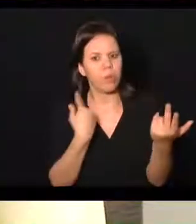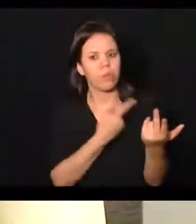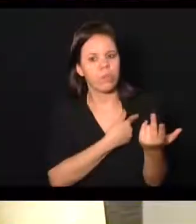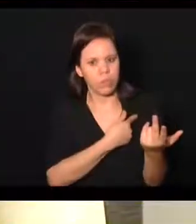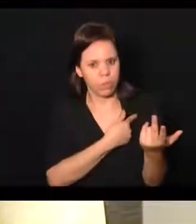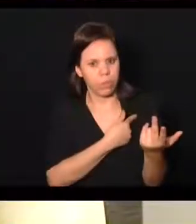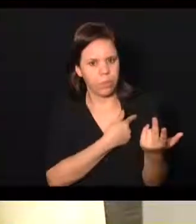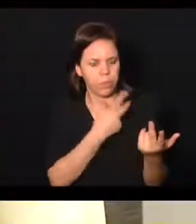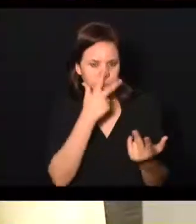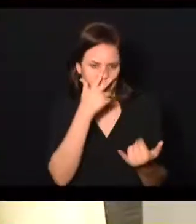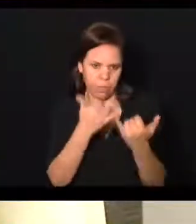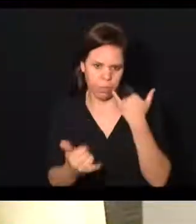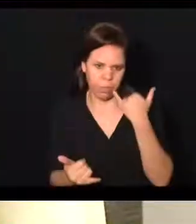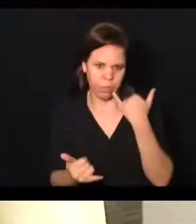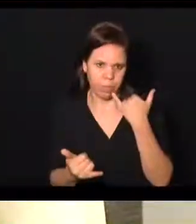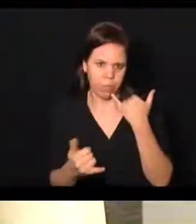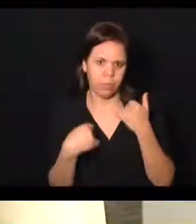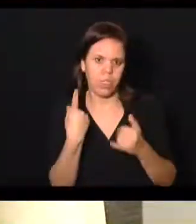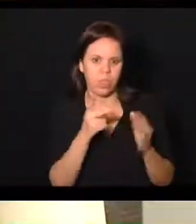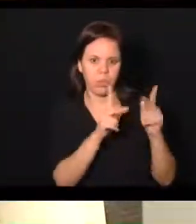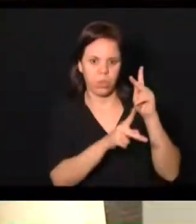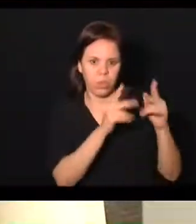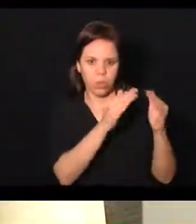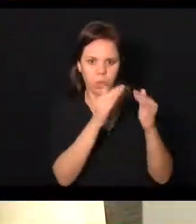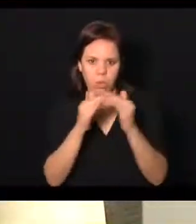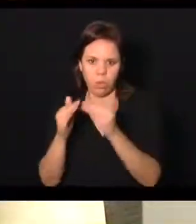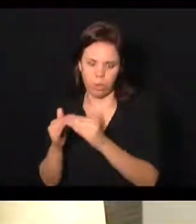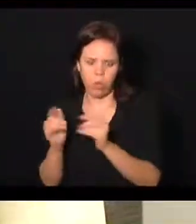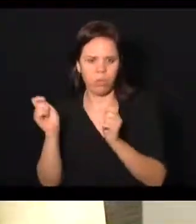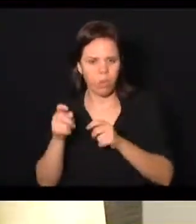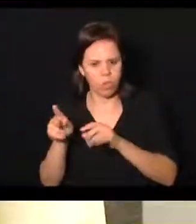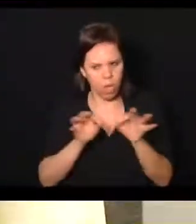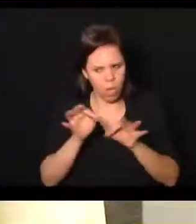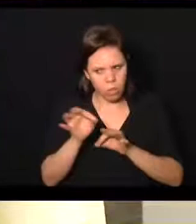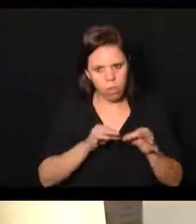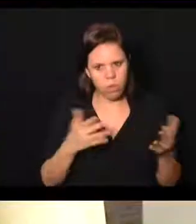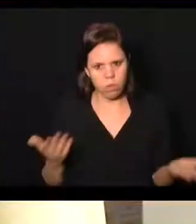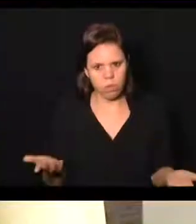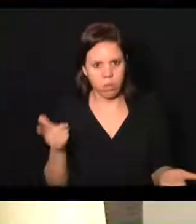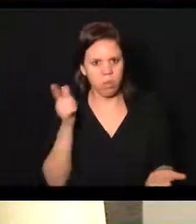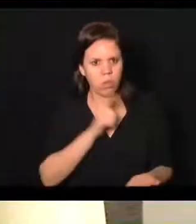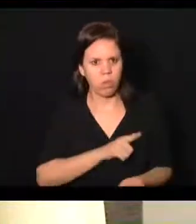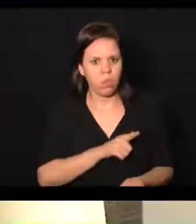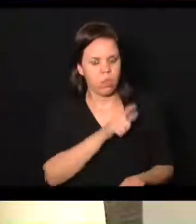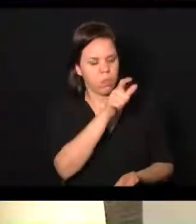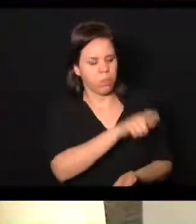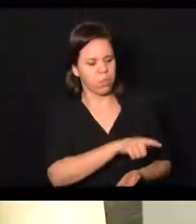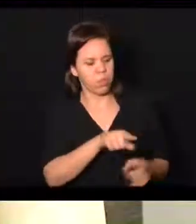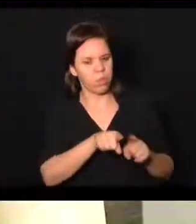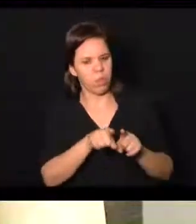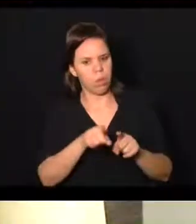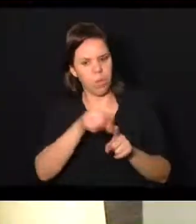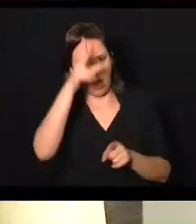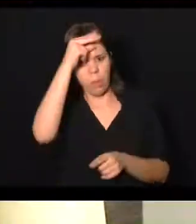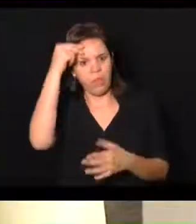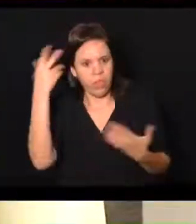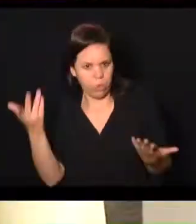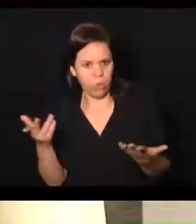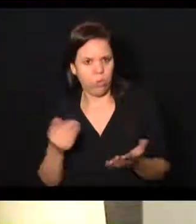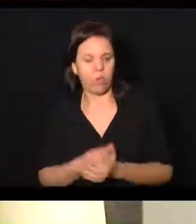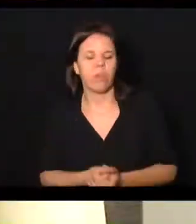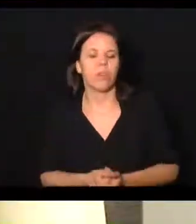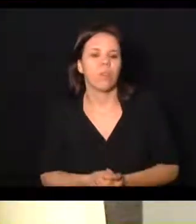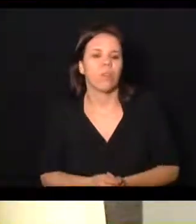igual, parecida, para que os moradores possam regularizar. Porque ganha o morador e ganha a prefeitura com a